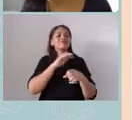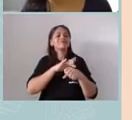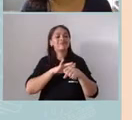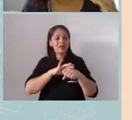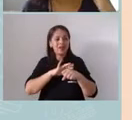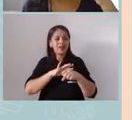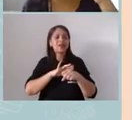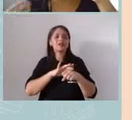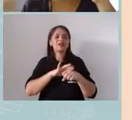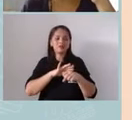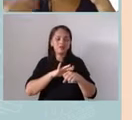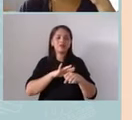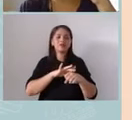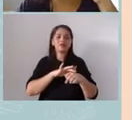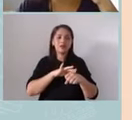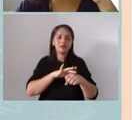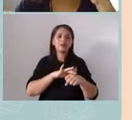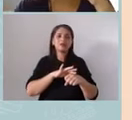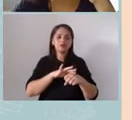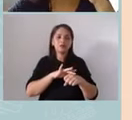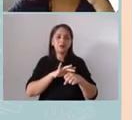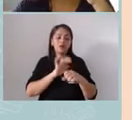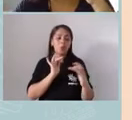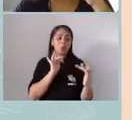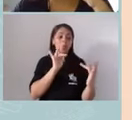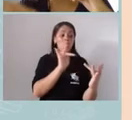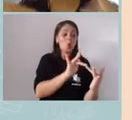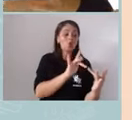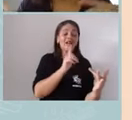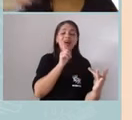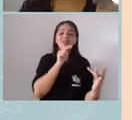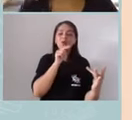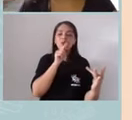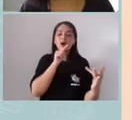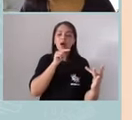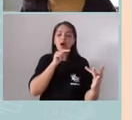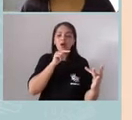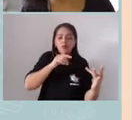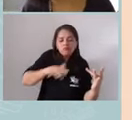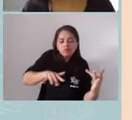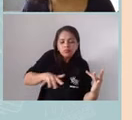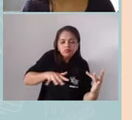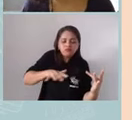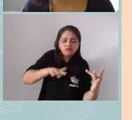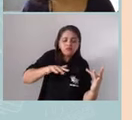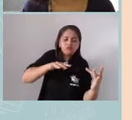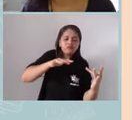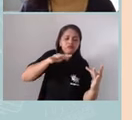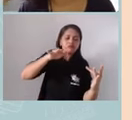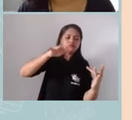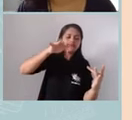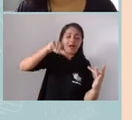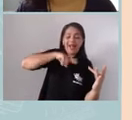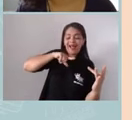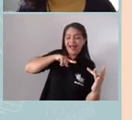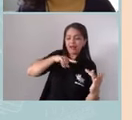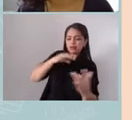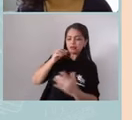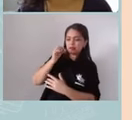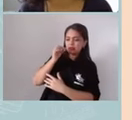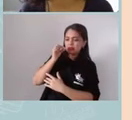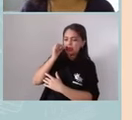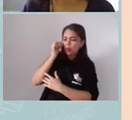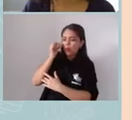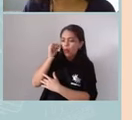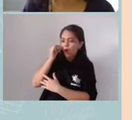é justamente essa. É quando a gente entra em contato, né, com água de enchente, que em locais que há presença de ratos, né, eles acabam eliminando